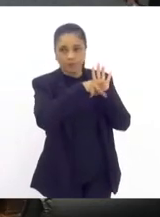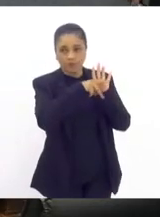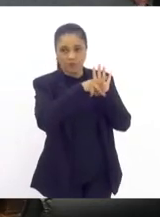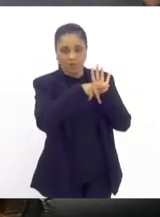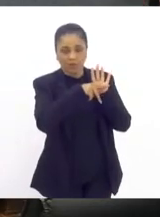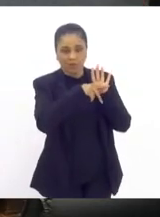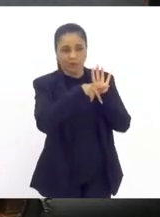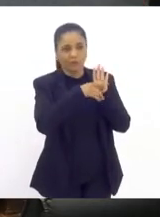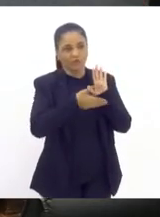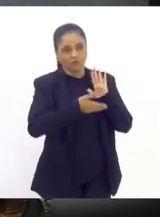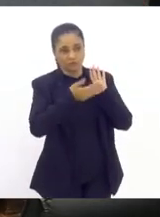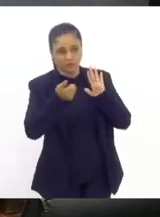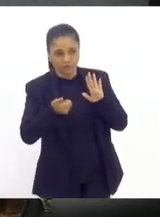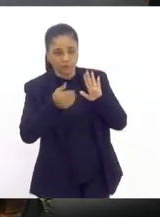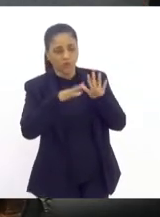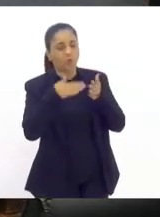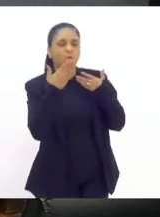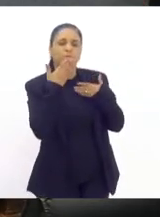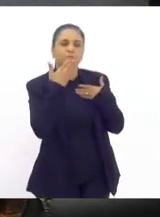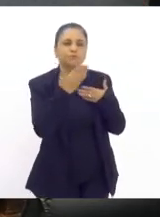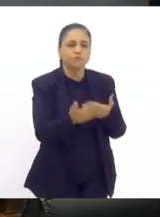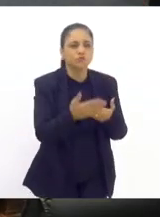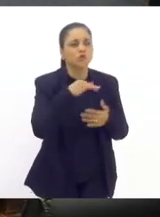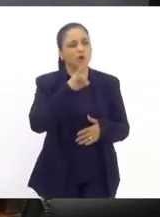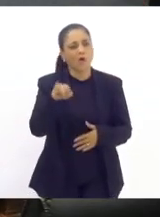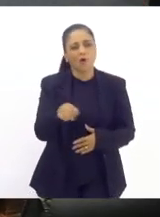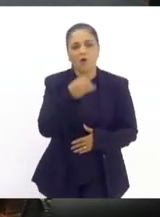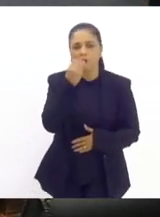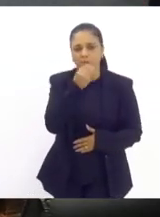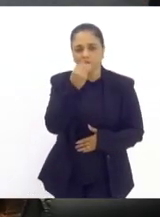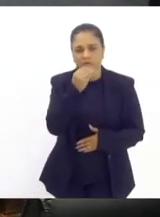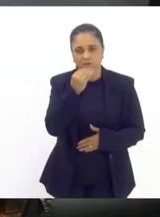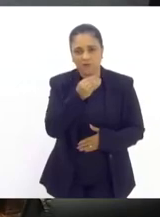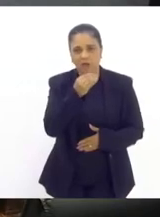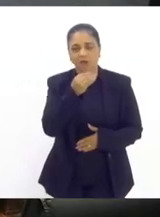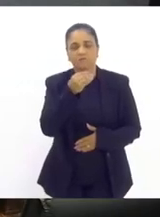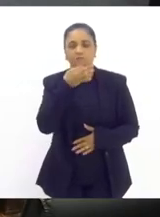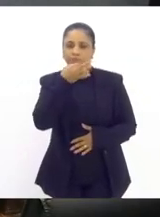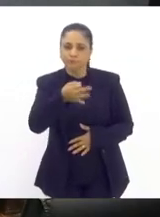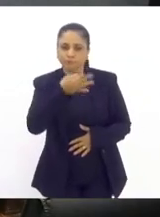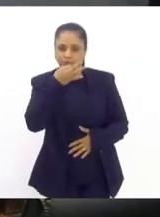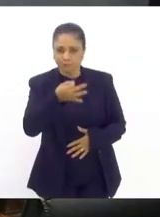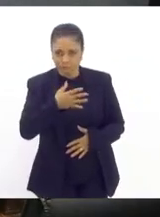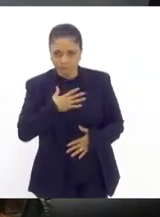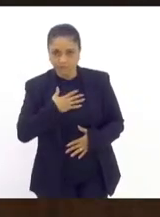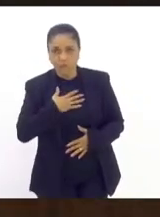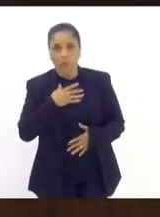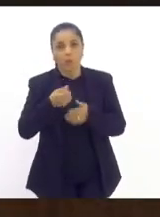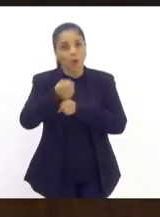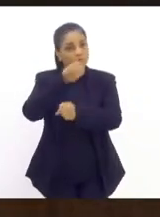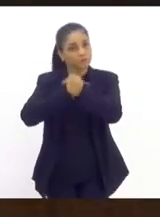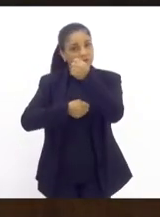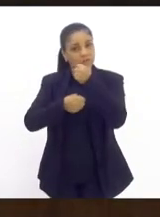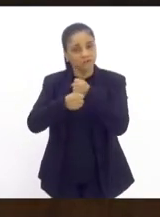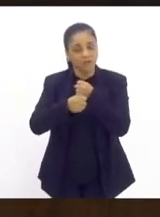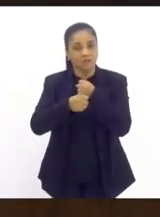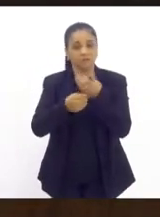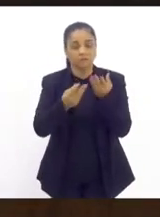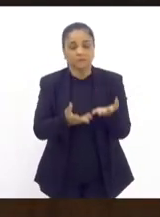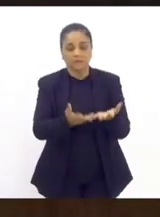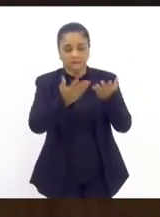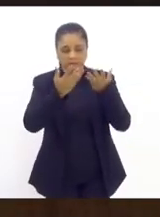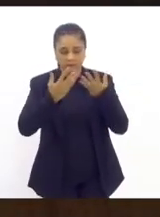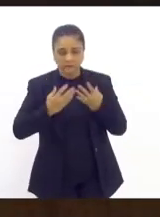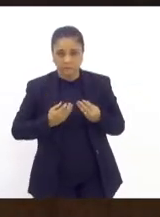mas eu queria pedir me pedir a vossa excelência se eu tinha oportunidade de fazer uma observação porque no ano passado nós recebemos aqui